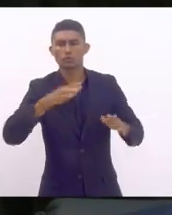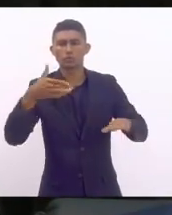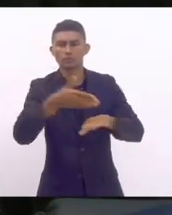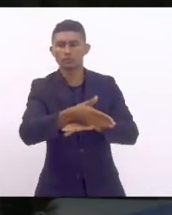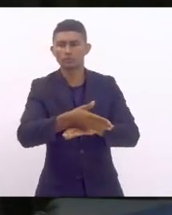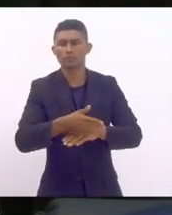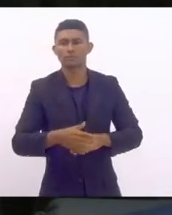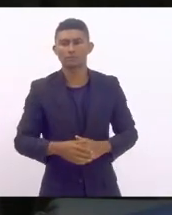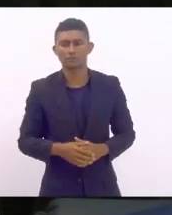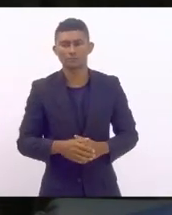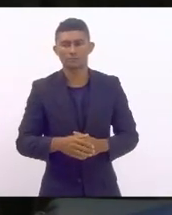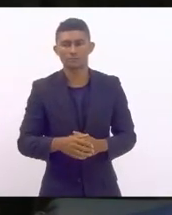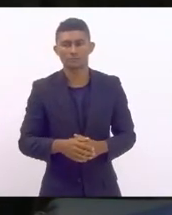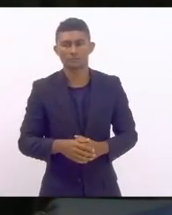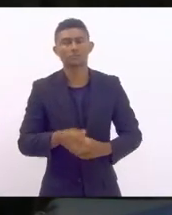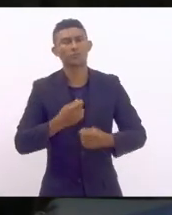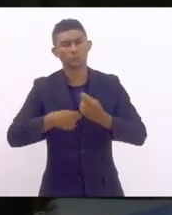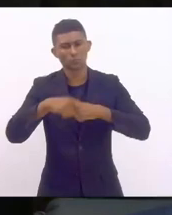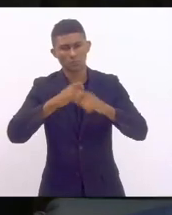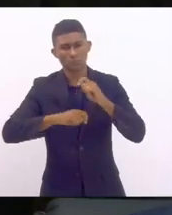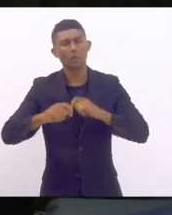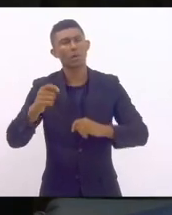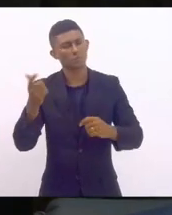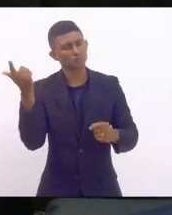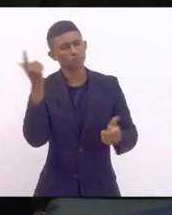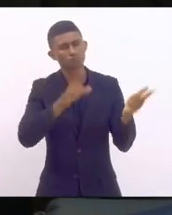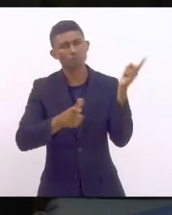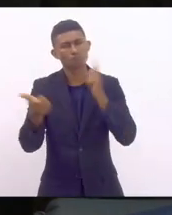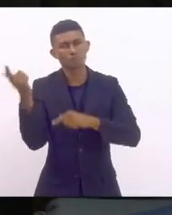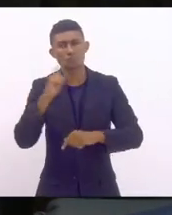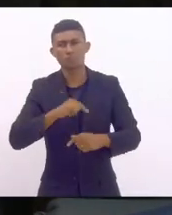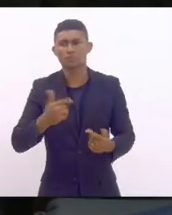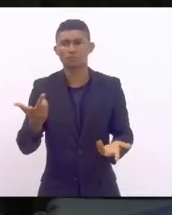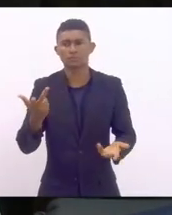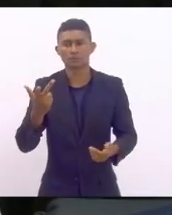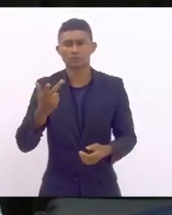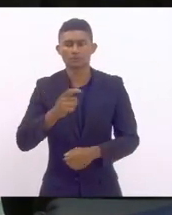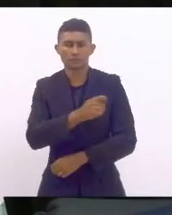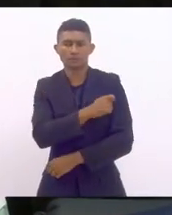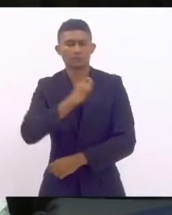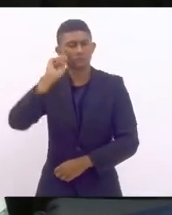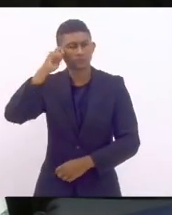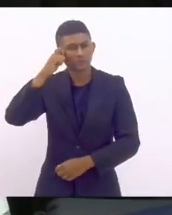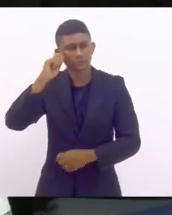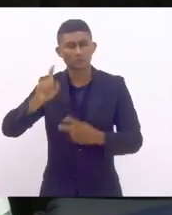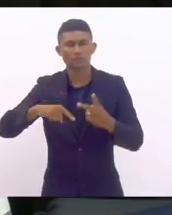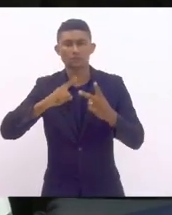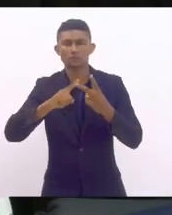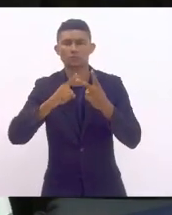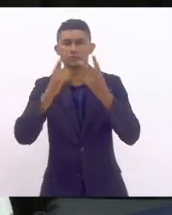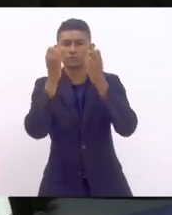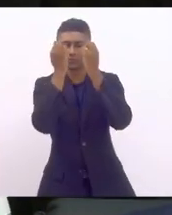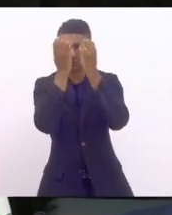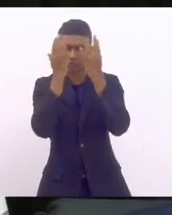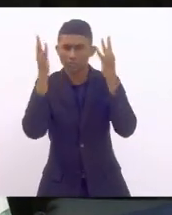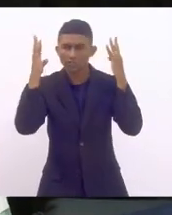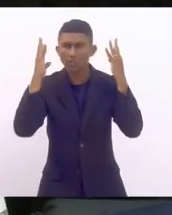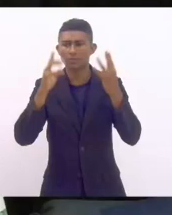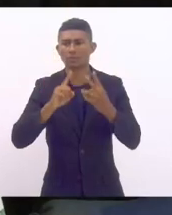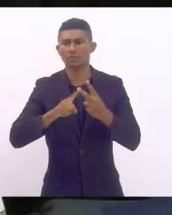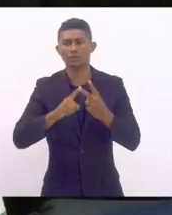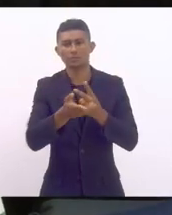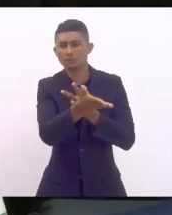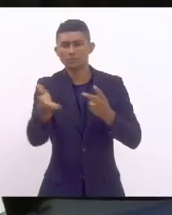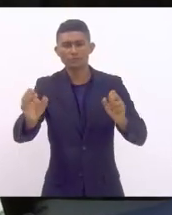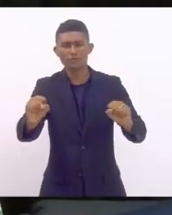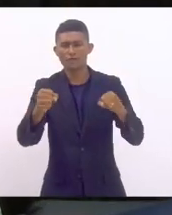socioeconômico é né os estudantes negros negras indígenas pessoal que entrou com tanto